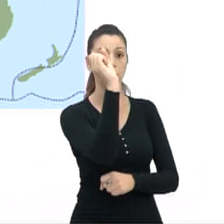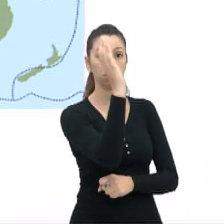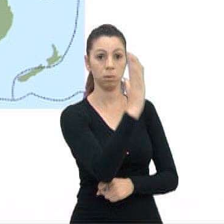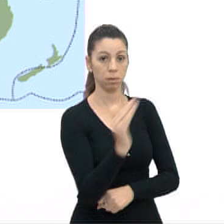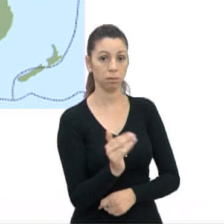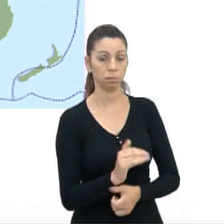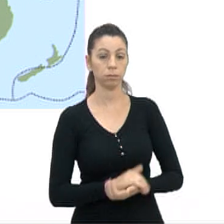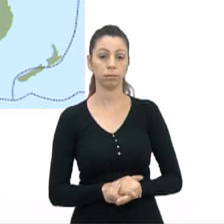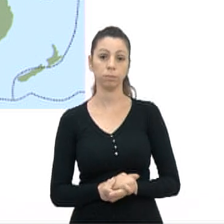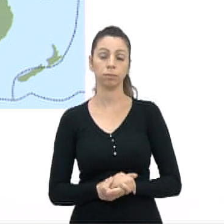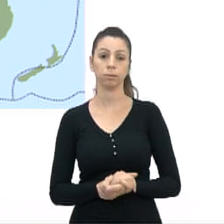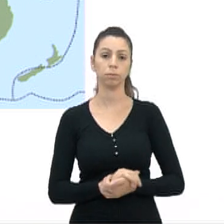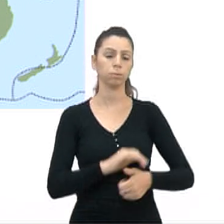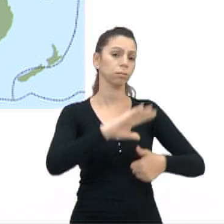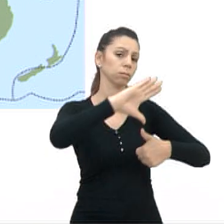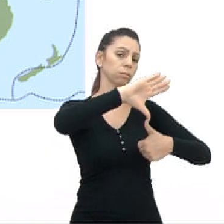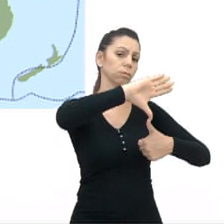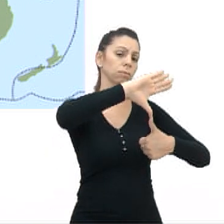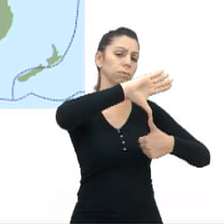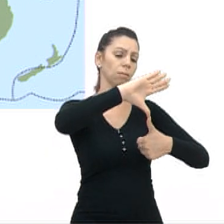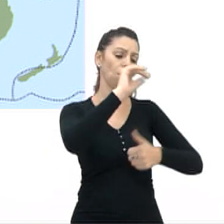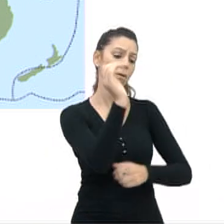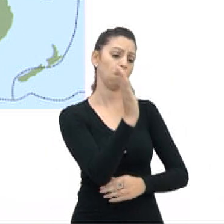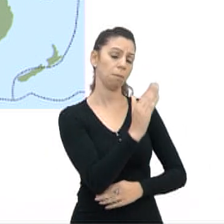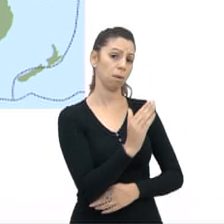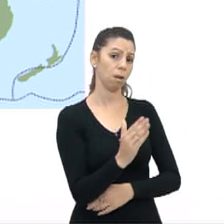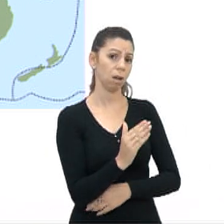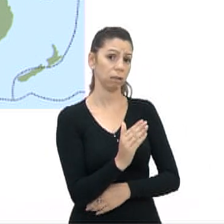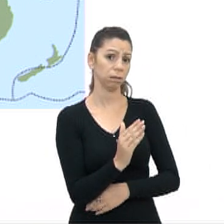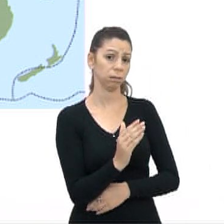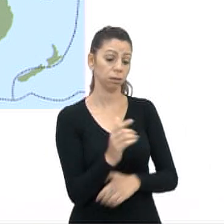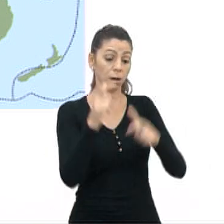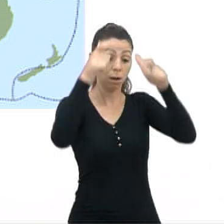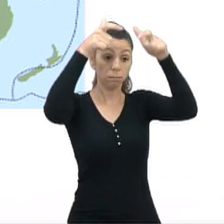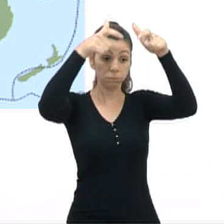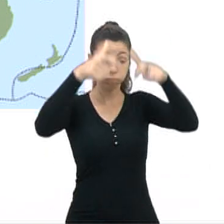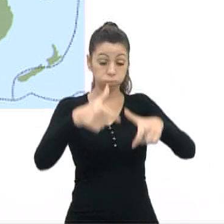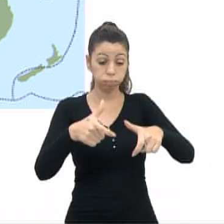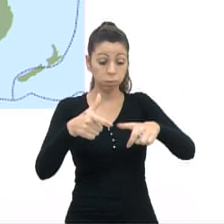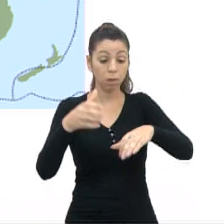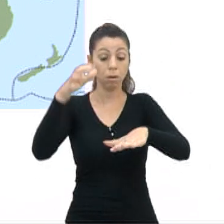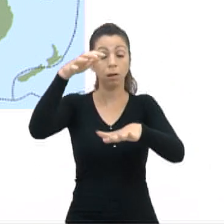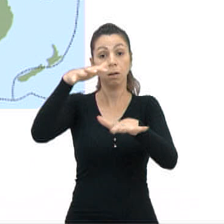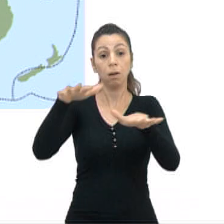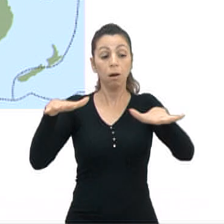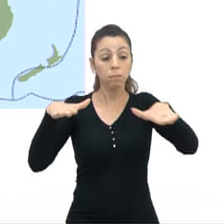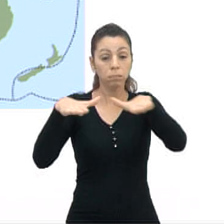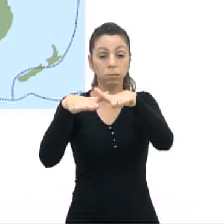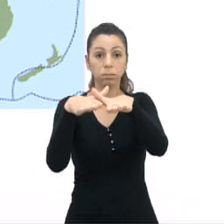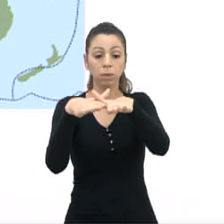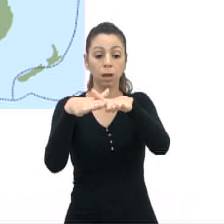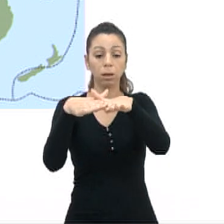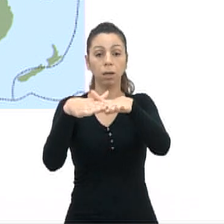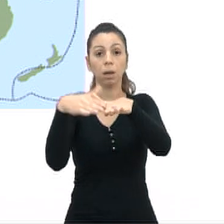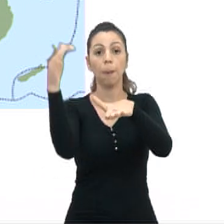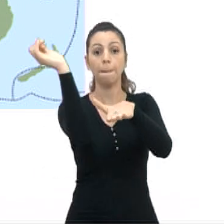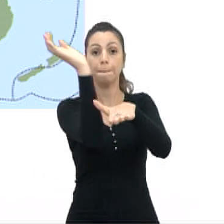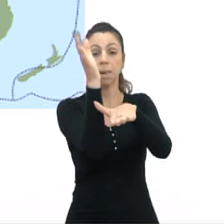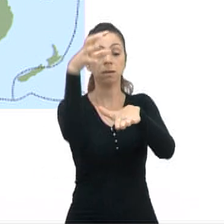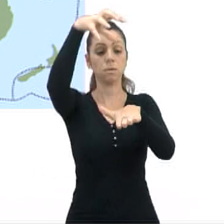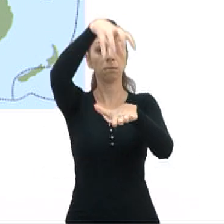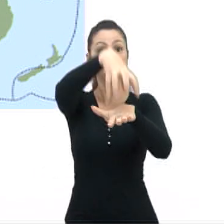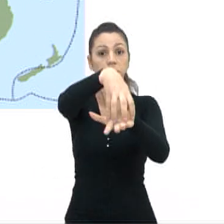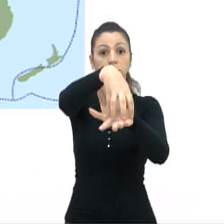O Brasil, ele está inteiro sobre a placa. Ele não está sobre uma falha. Então, a gente acaba não